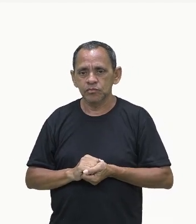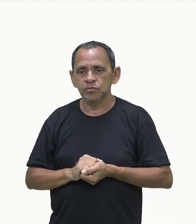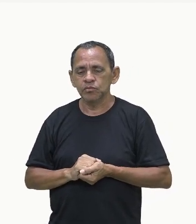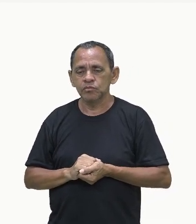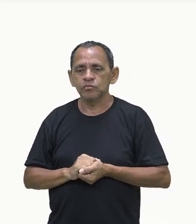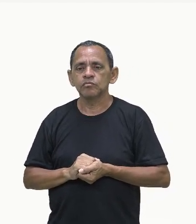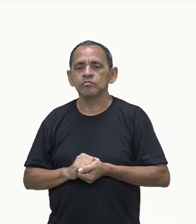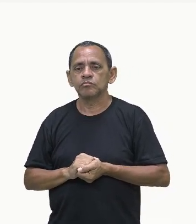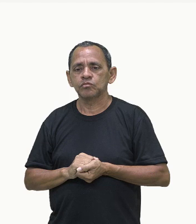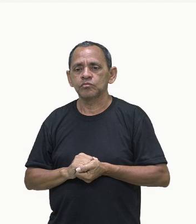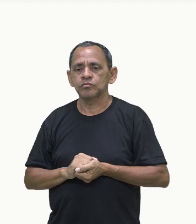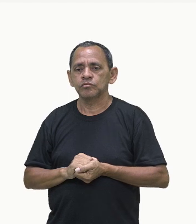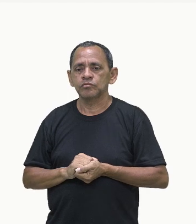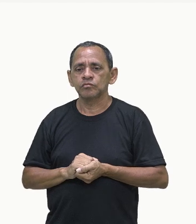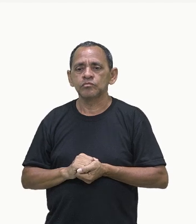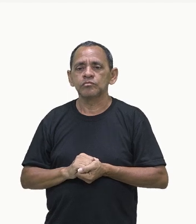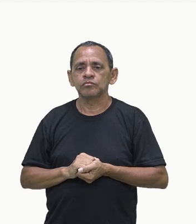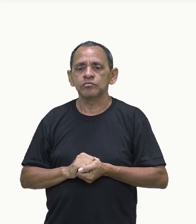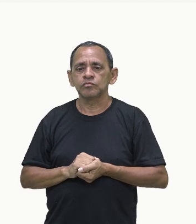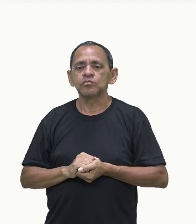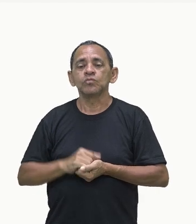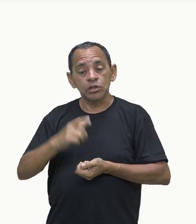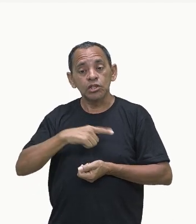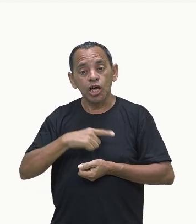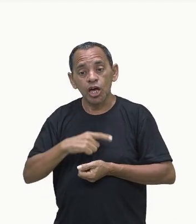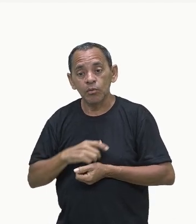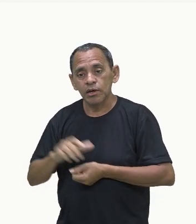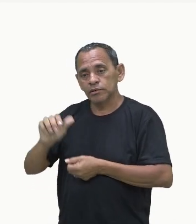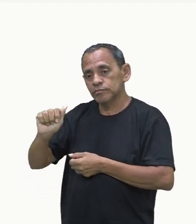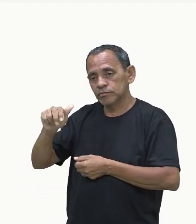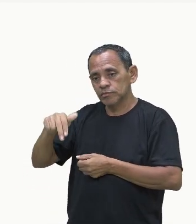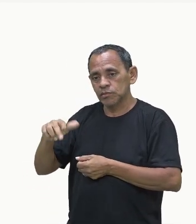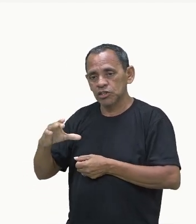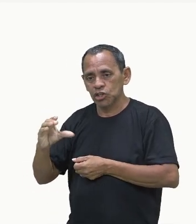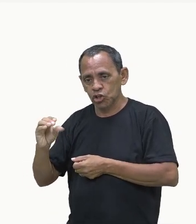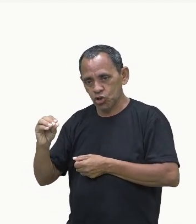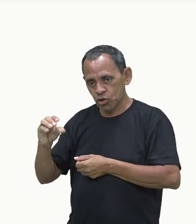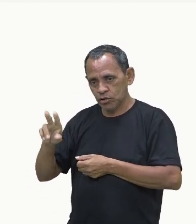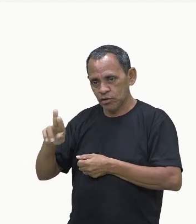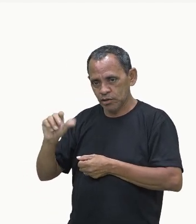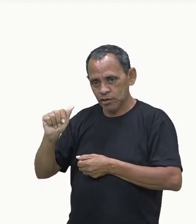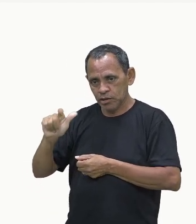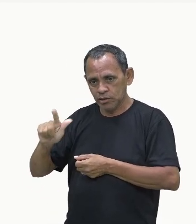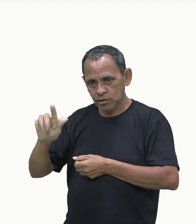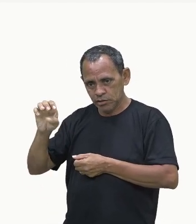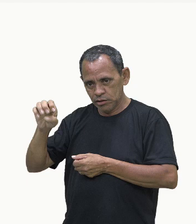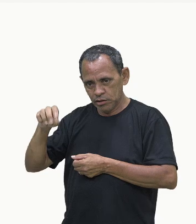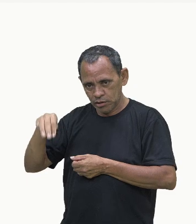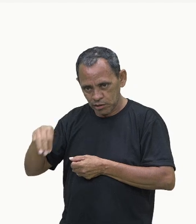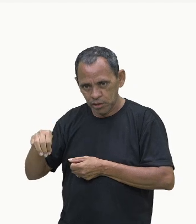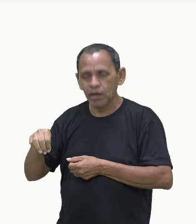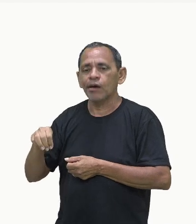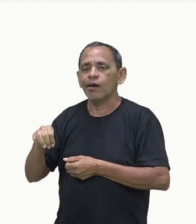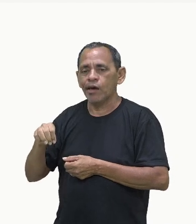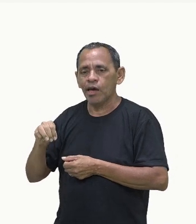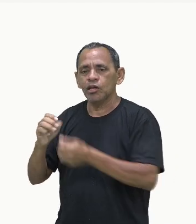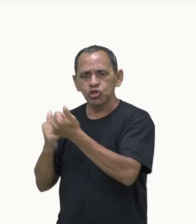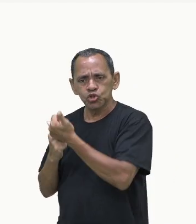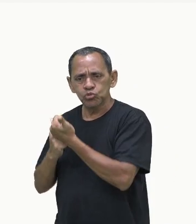citar, né? Ancoragem do citoesqueleto e como suporte estrutural. Se nós identificarmos, se